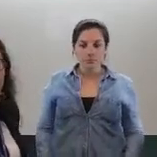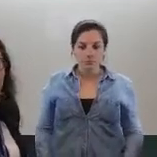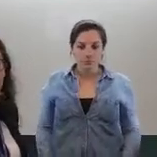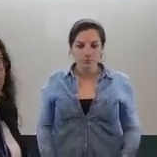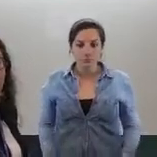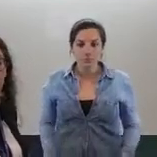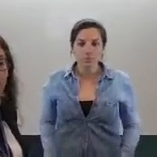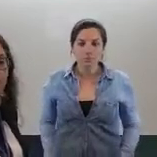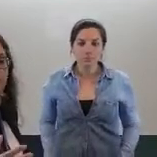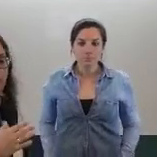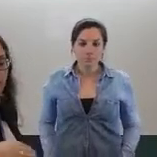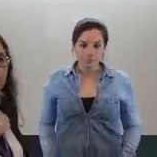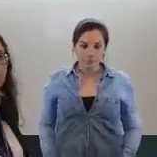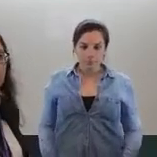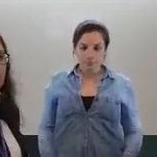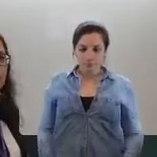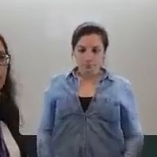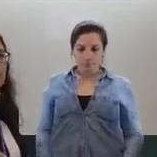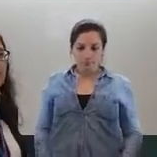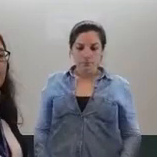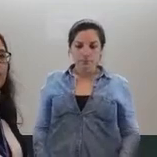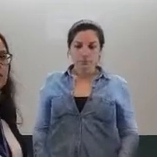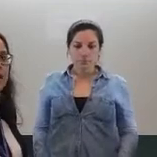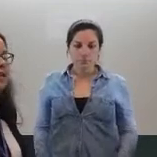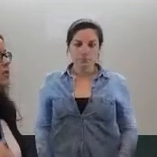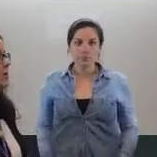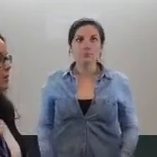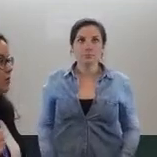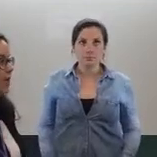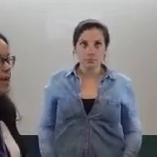No outro slide. Esse aqui é mais, se tiver dúvida da BNT ou de